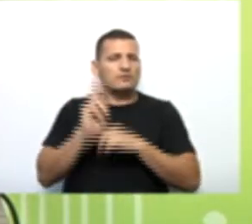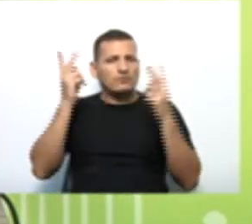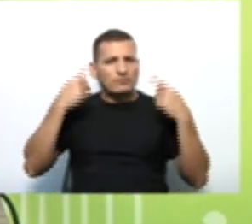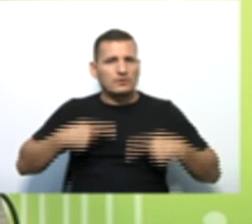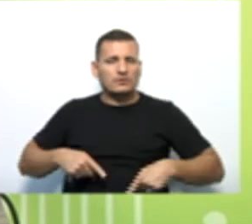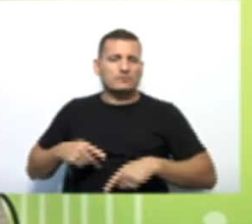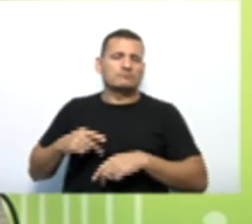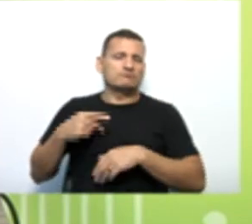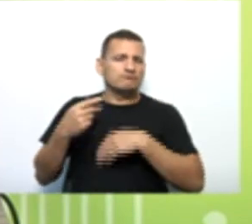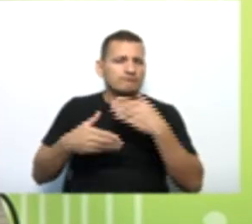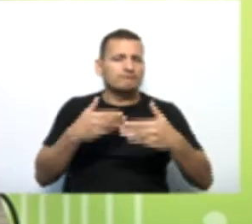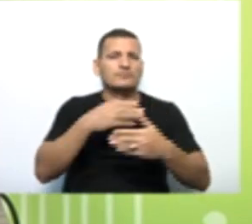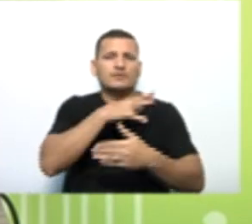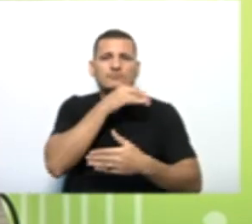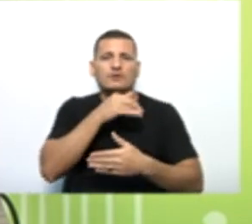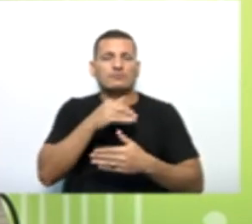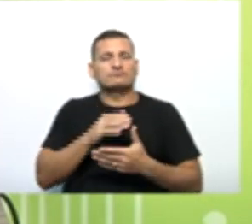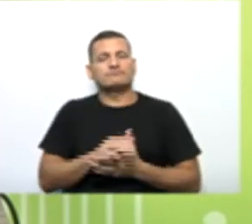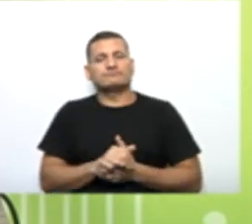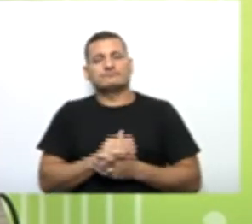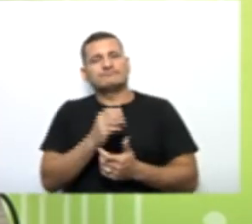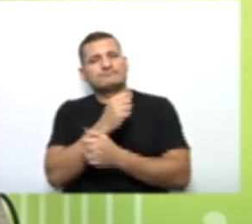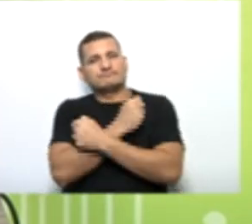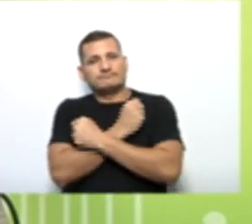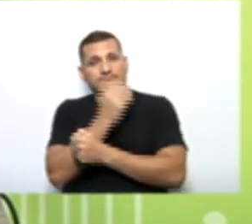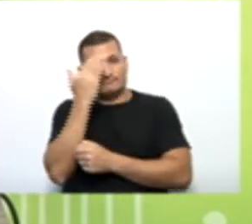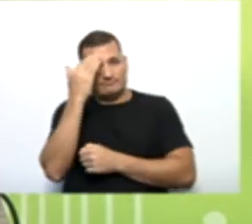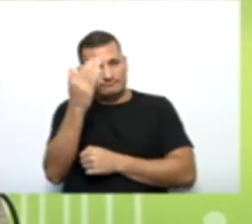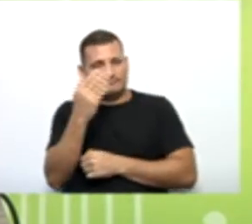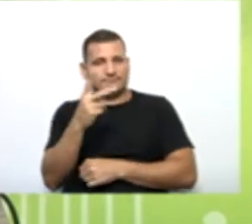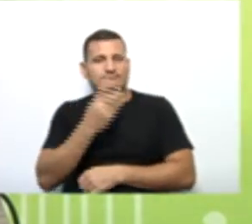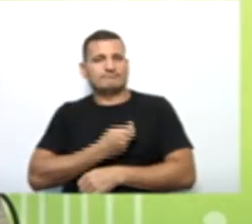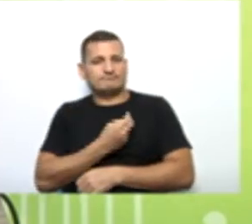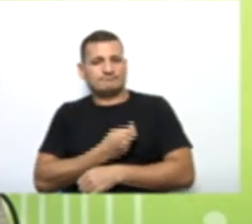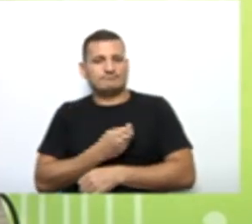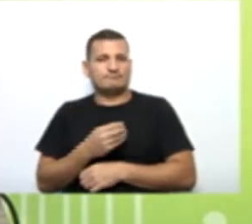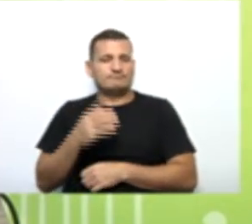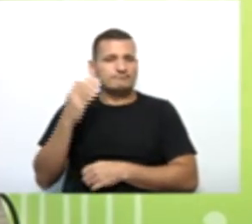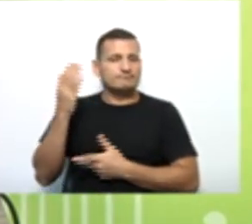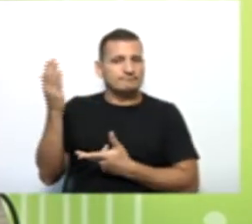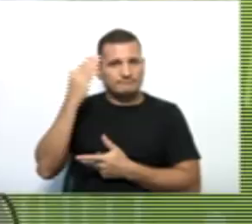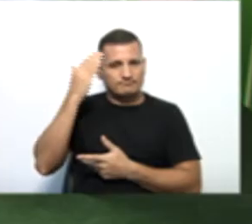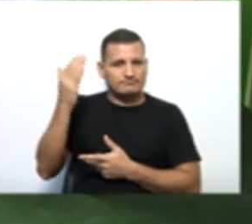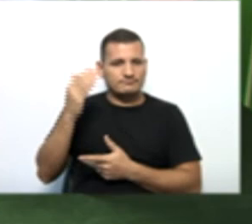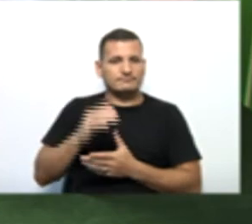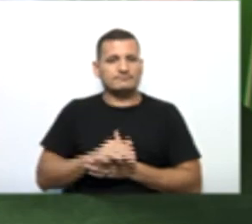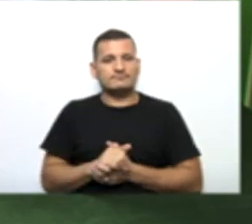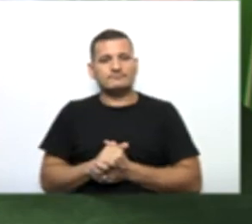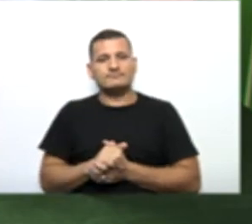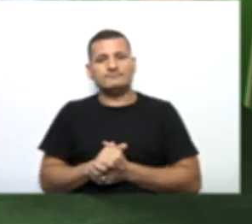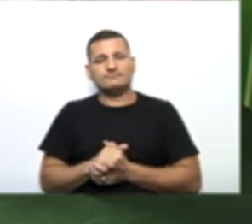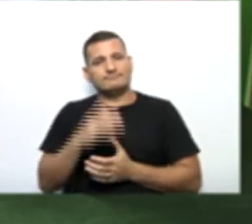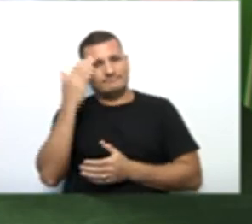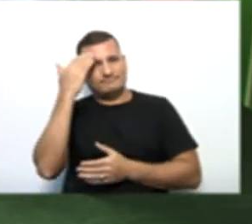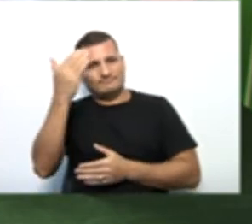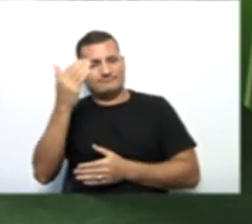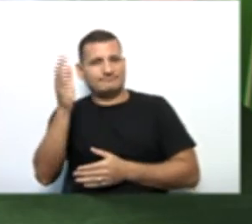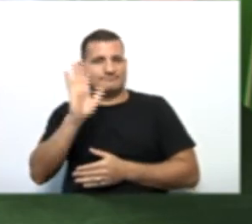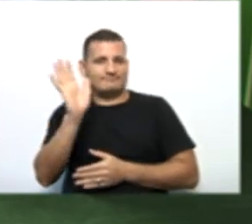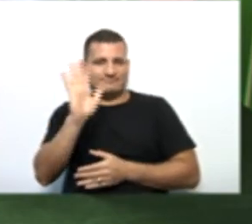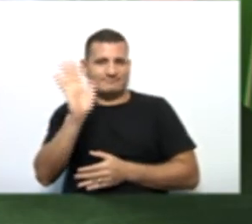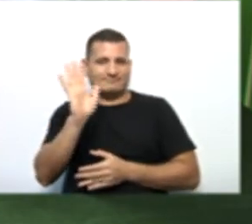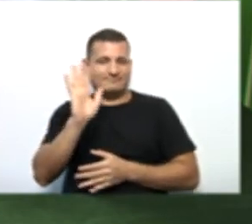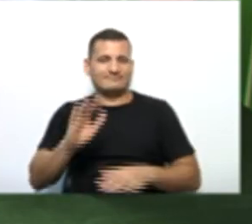assim sucessivamente. Um abraço, muito obrigado pela sua presença, professor Alberto, Jacó, fique à vontade. Muito obrigado, até a próxima